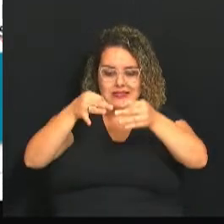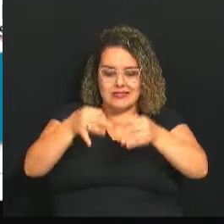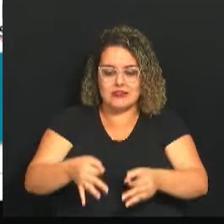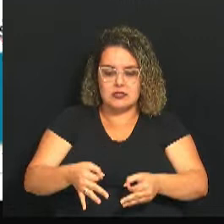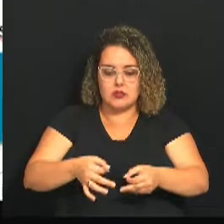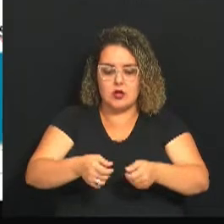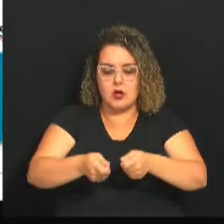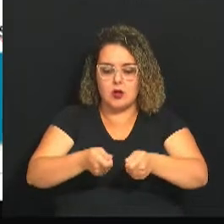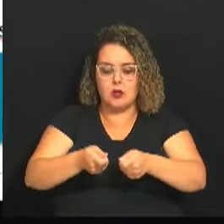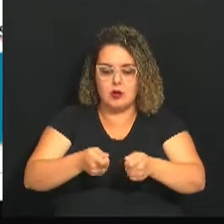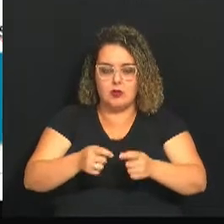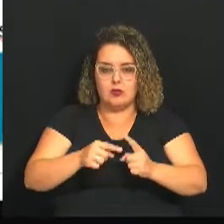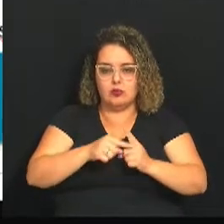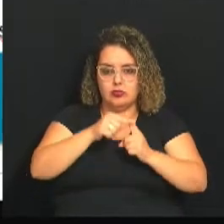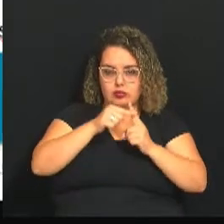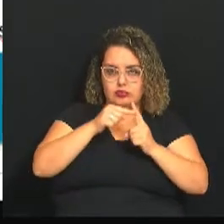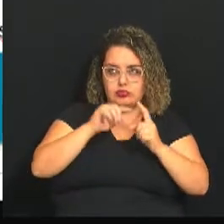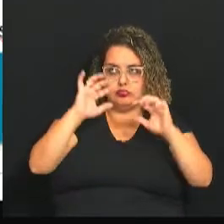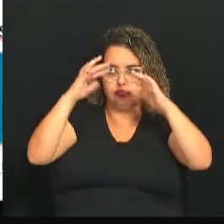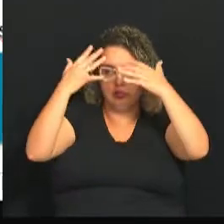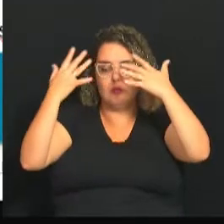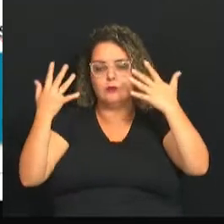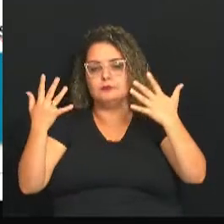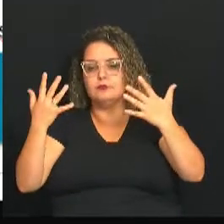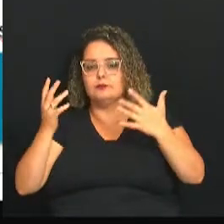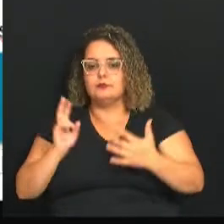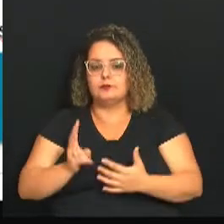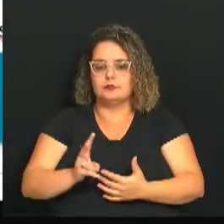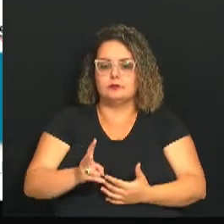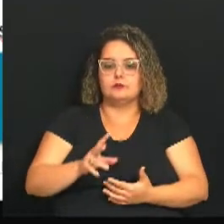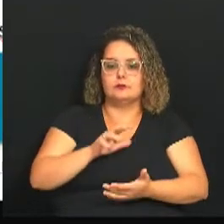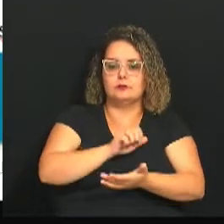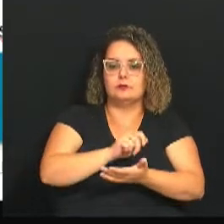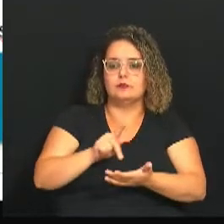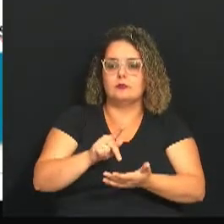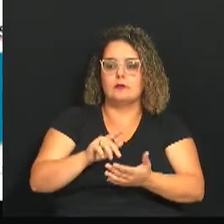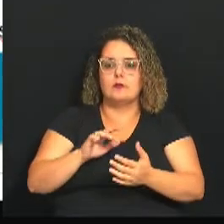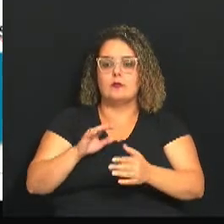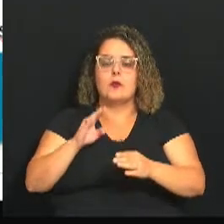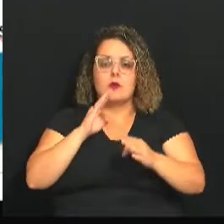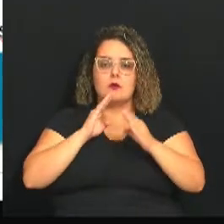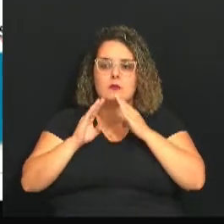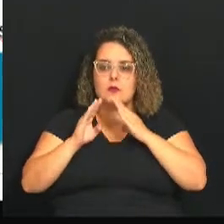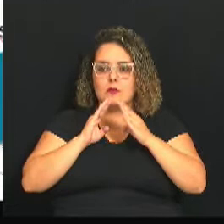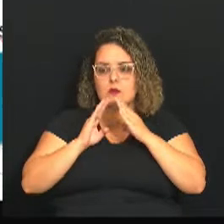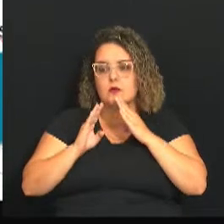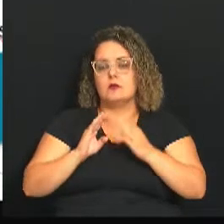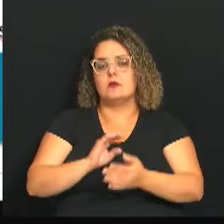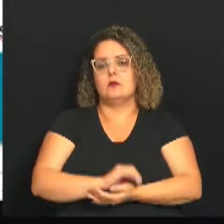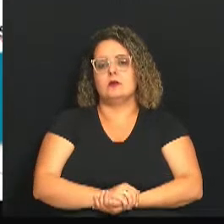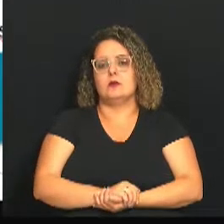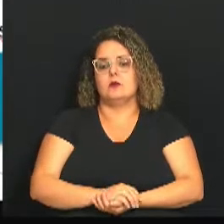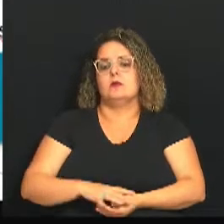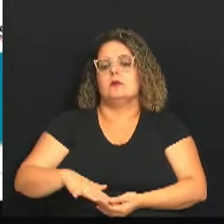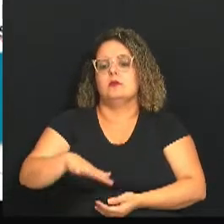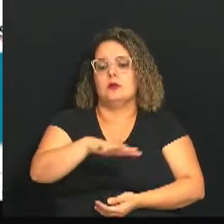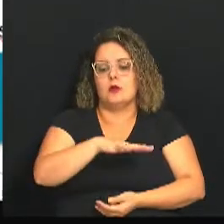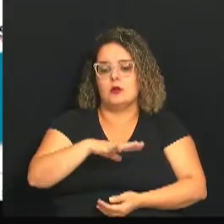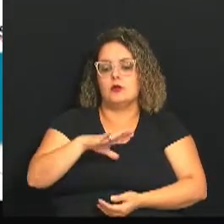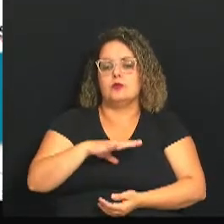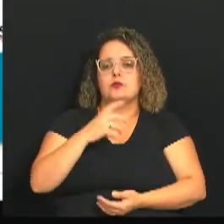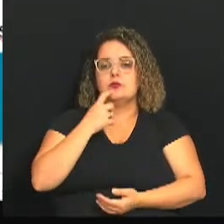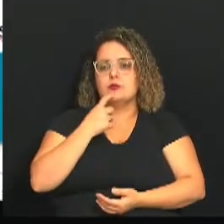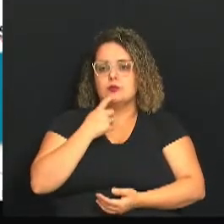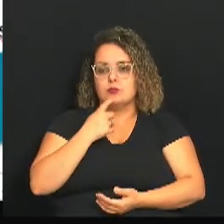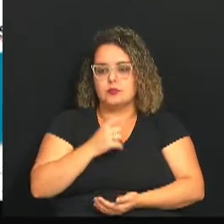busco sempre atualizar, né, especialmente na página do Facebook, principalmente para a região de Campinas, quando a